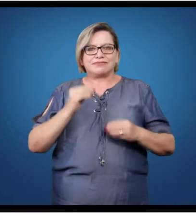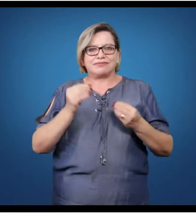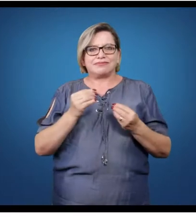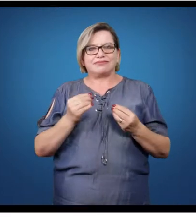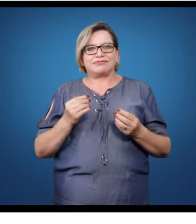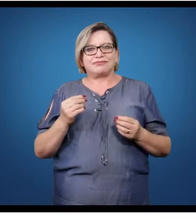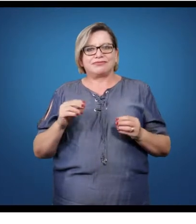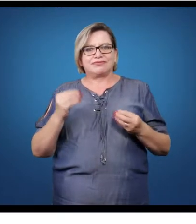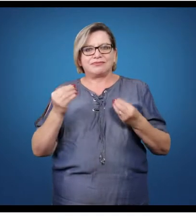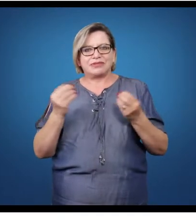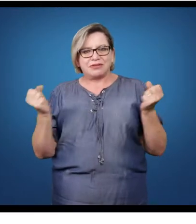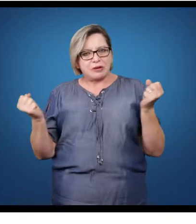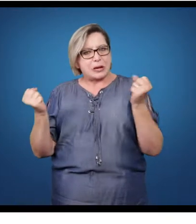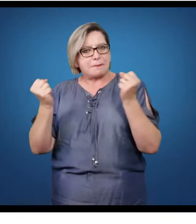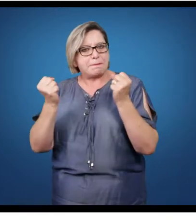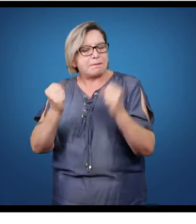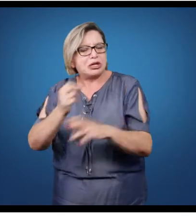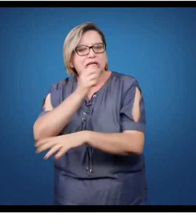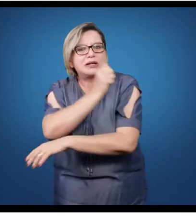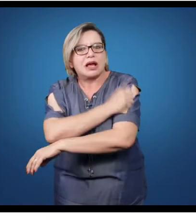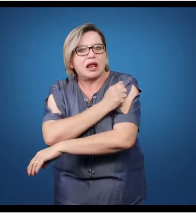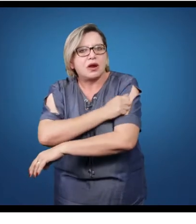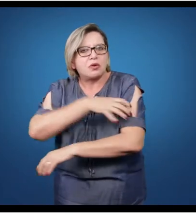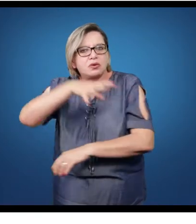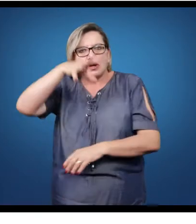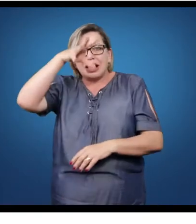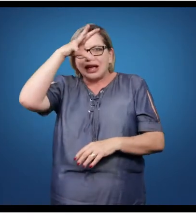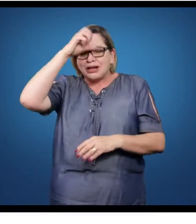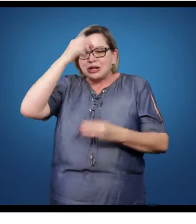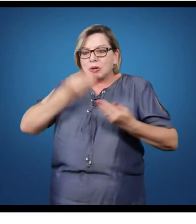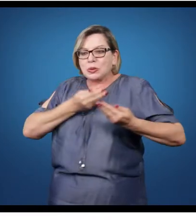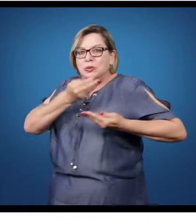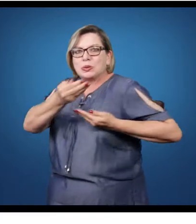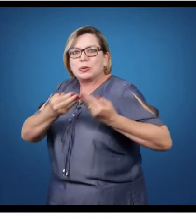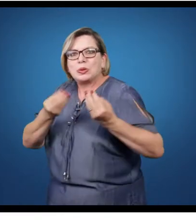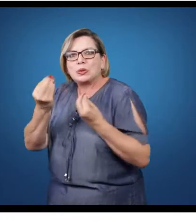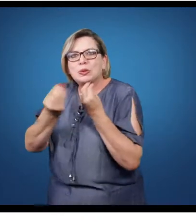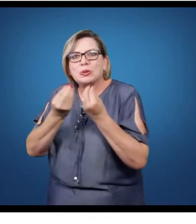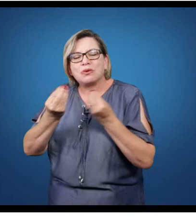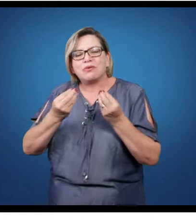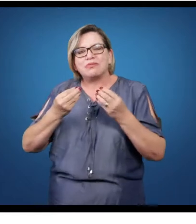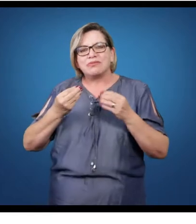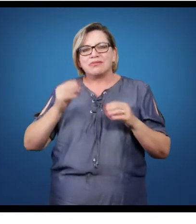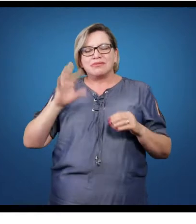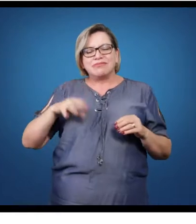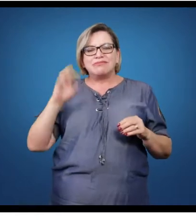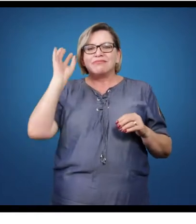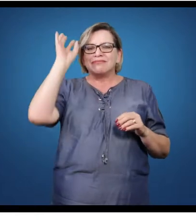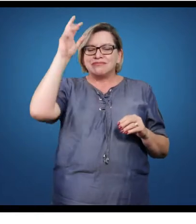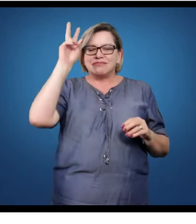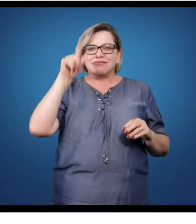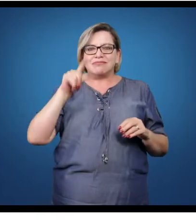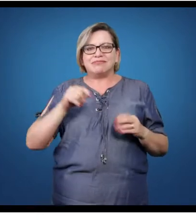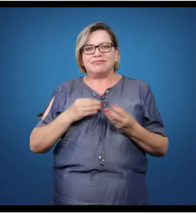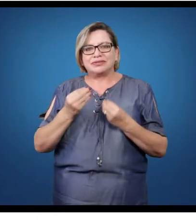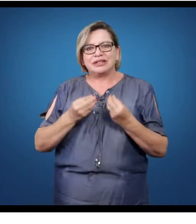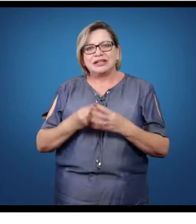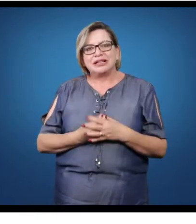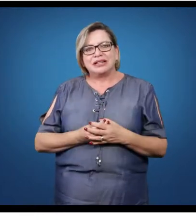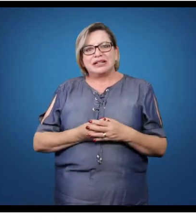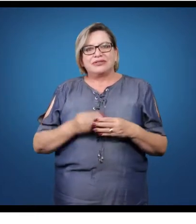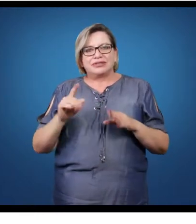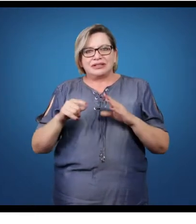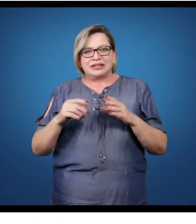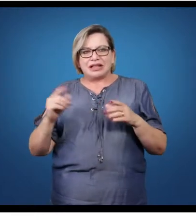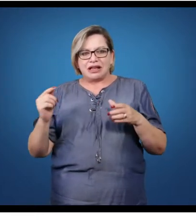táticas e estratégias vão possibilitar com que o aluno aprenda a dinâmica do jogo a dinâmica do jogo vocês vão fazê lo